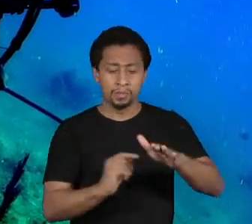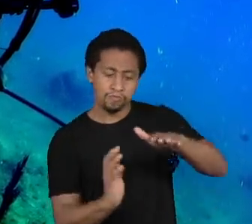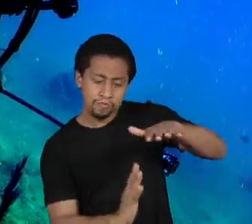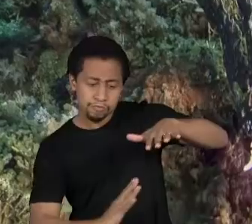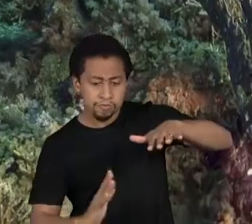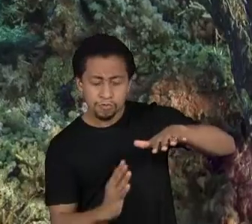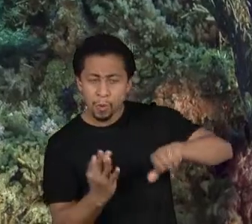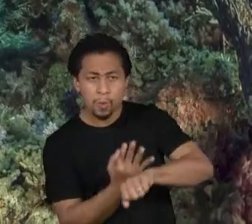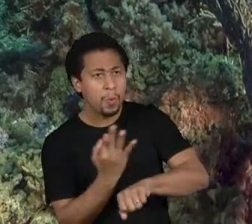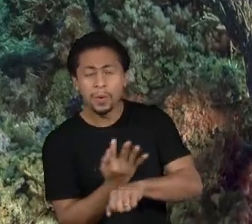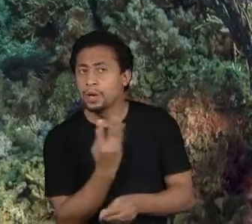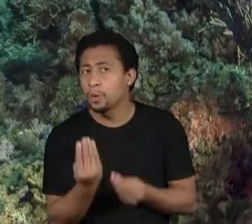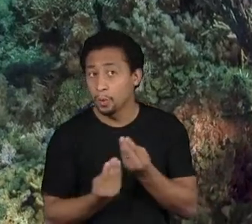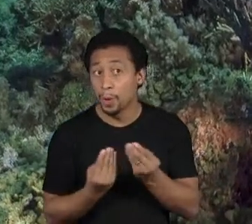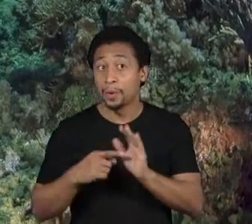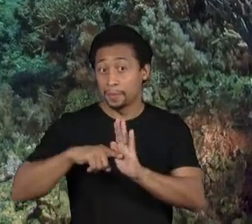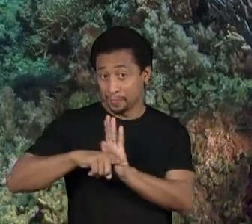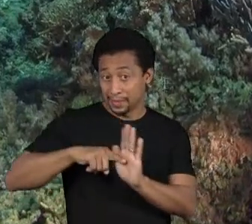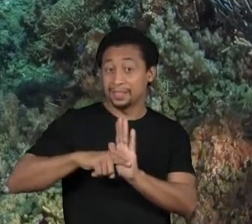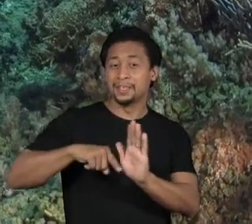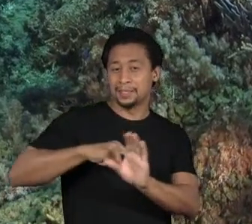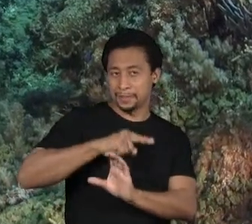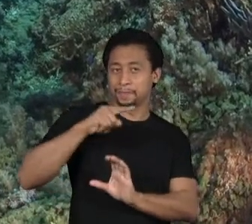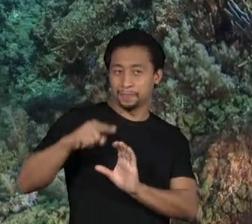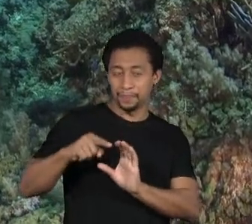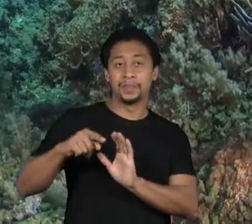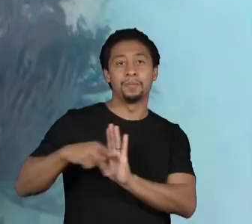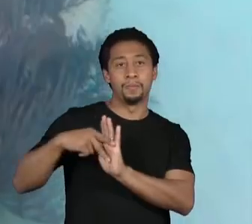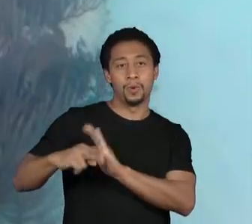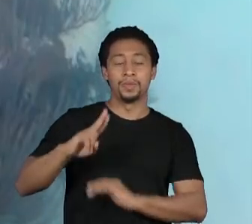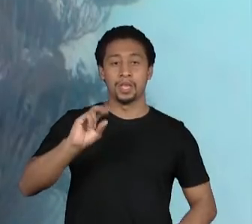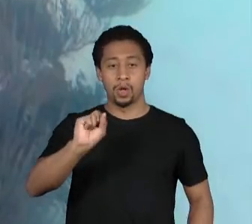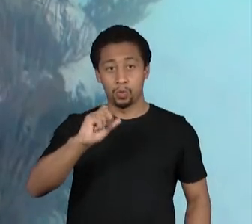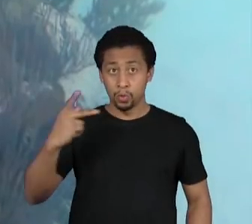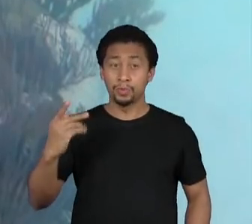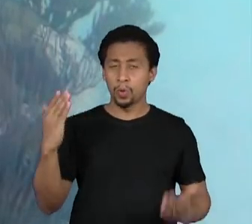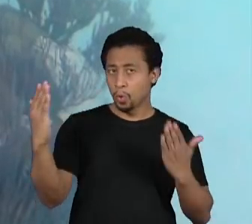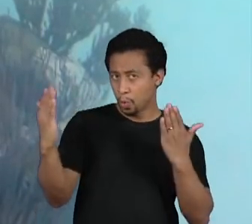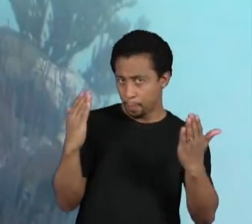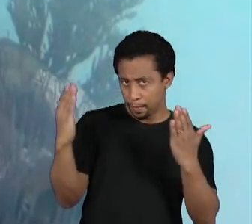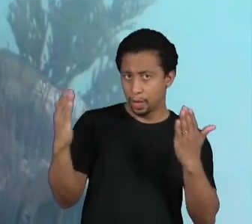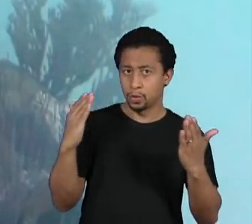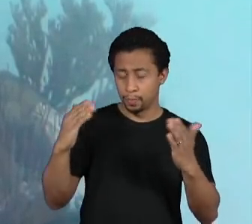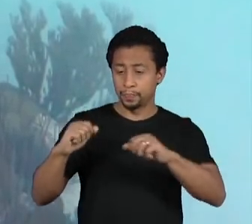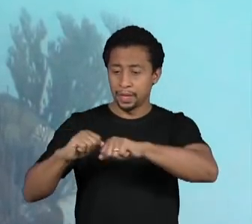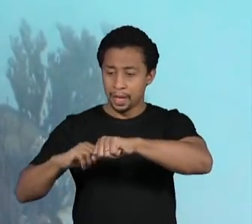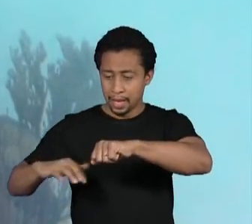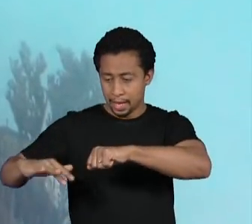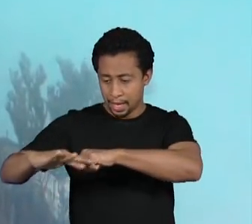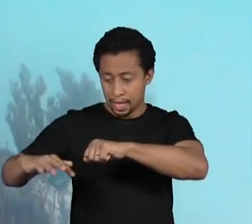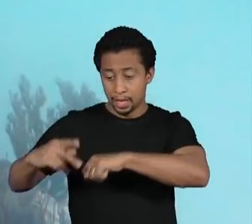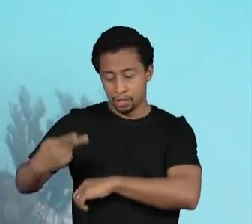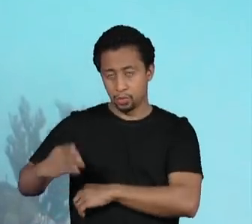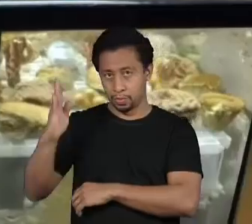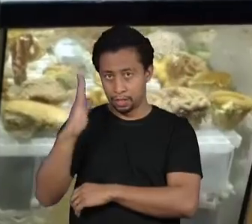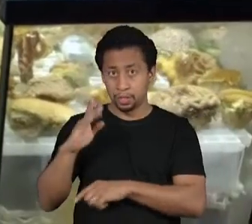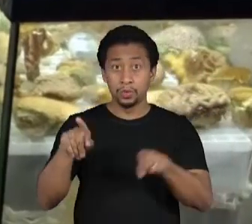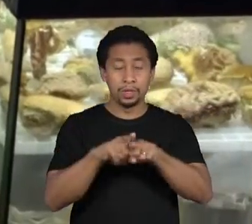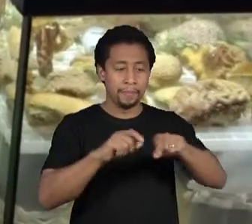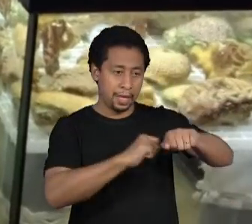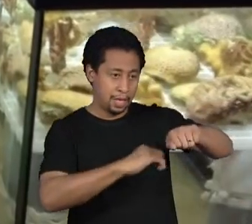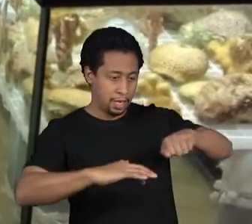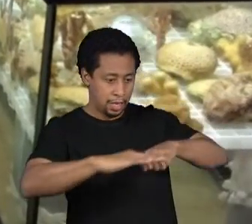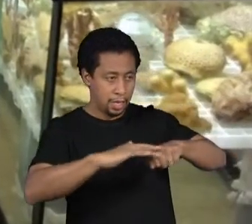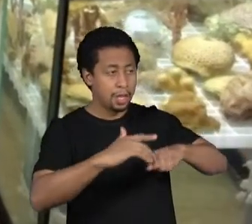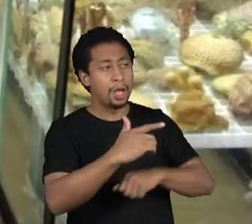de São Paulo, comparou espécies semelhantes do Brasil e das Ilhas Bermudas. As amostras foram expostas a aumentos